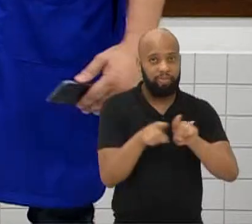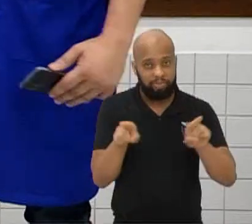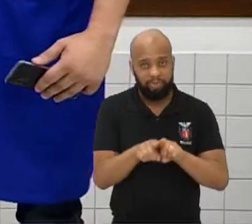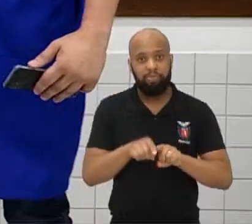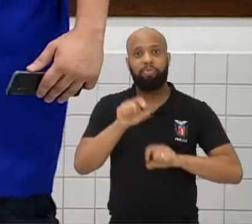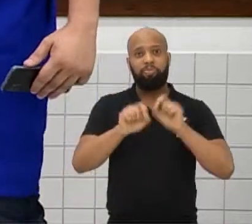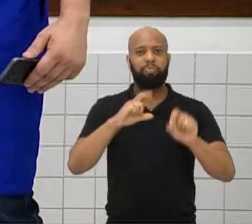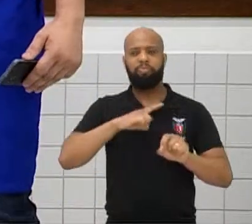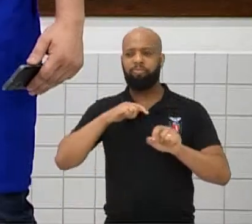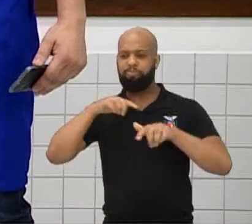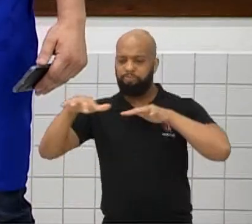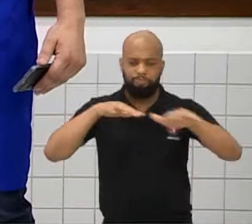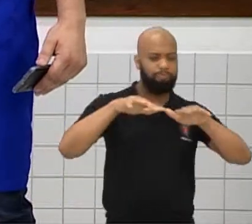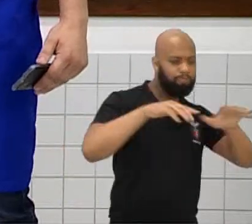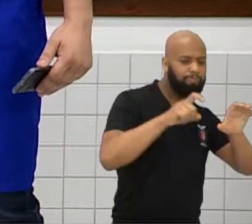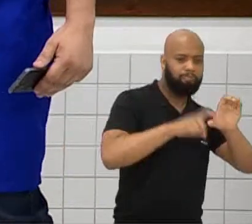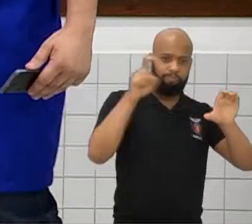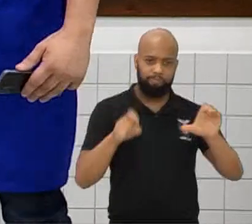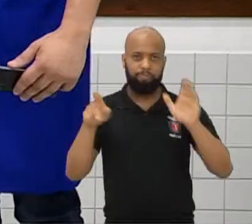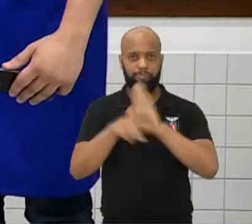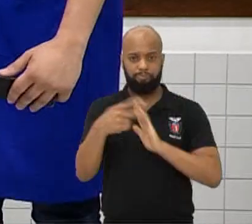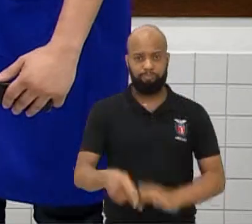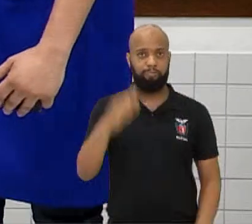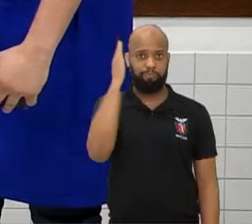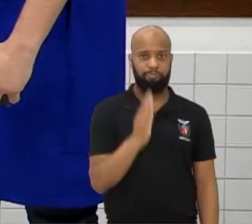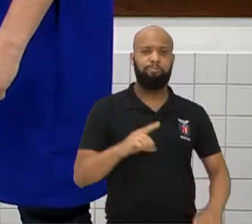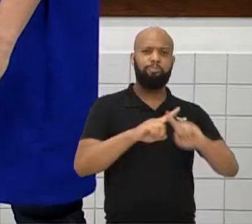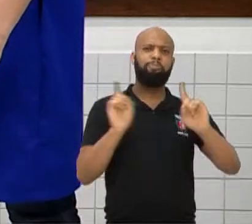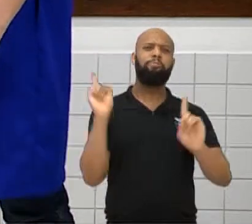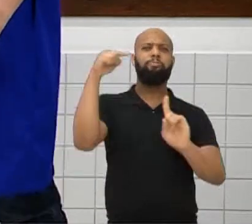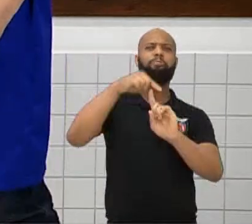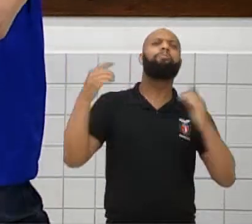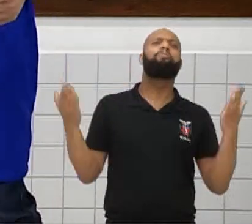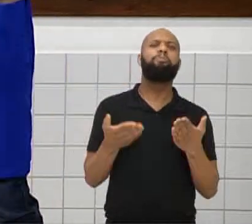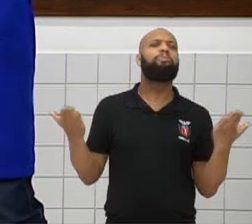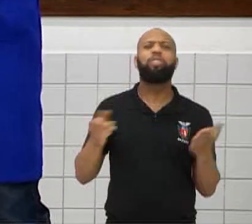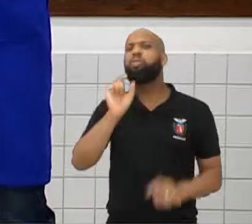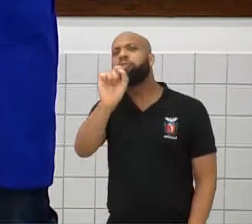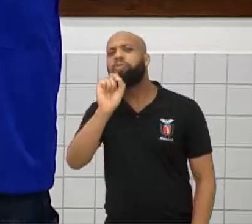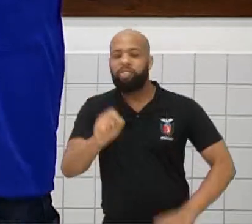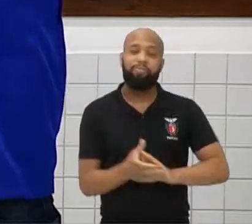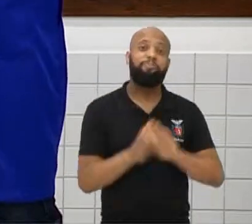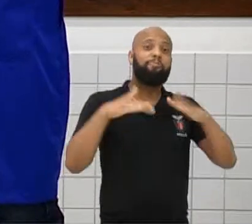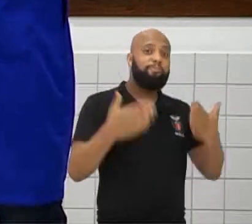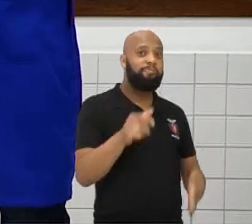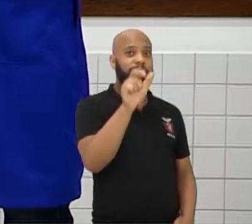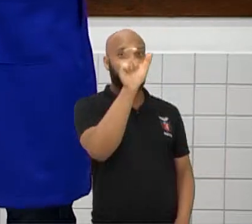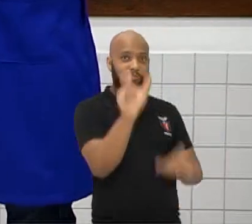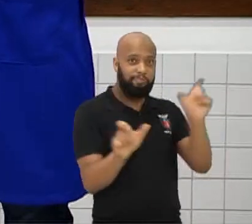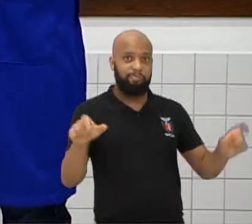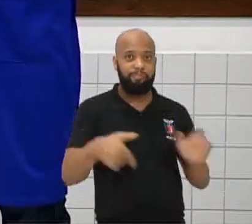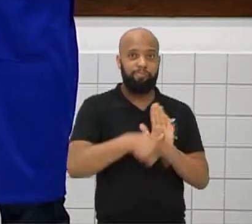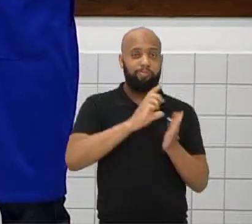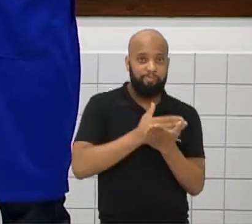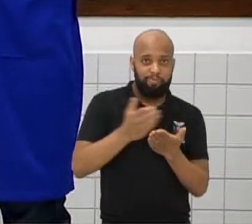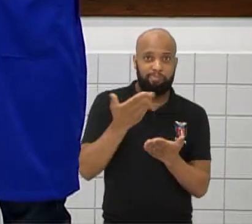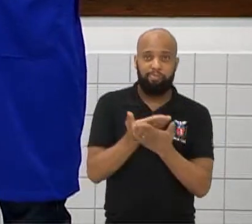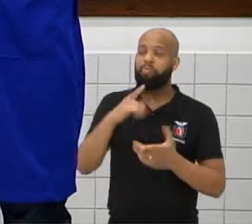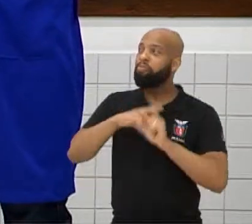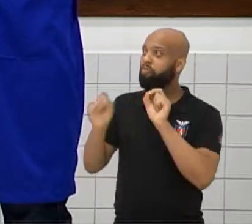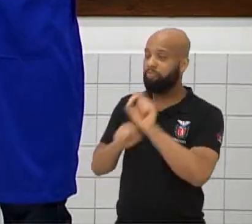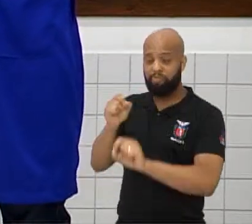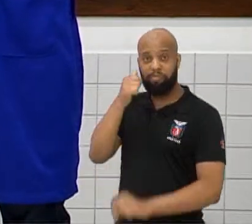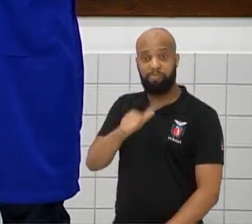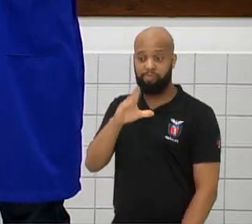são aí alguns movimentos de independência do Brasil. Mas qual que é o objetivo da aula de hoje, Marlon? Galera, antes de começar a aula de hoje, tá aqui, ó. A